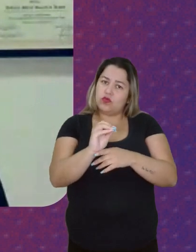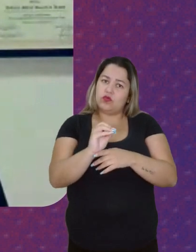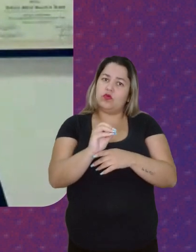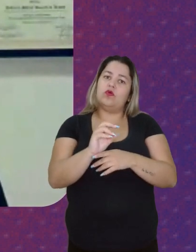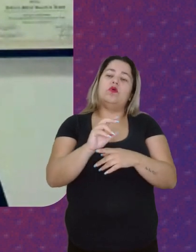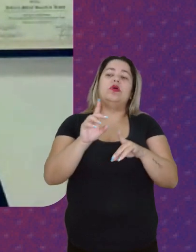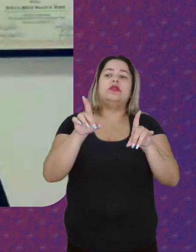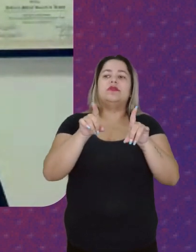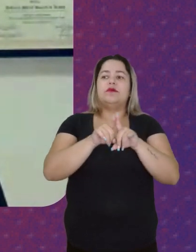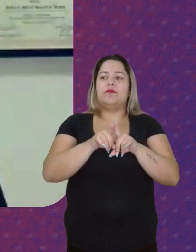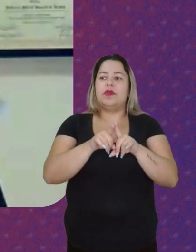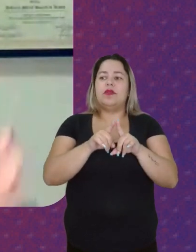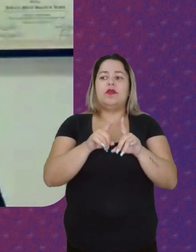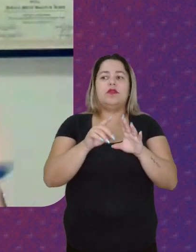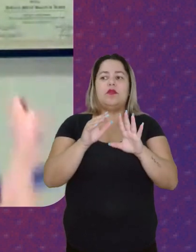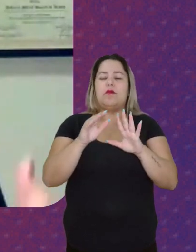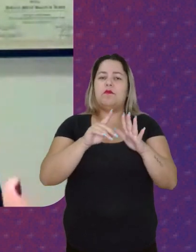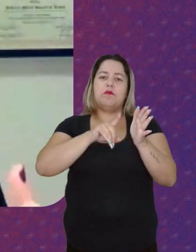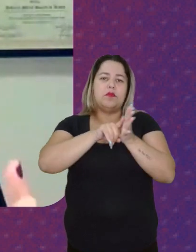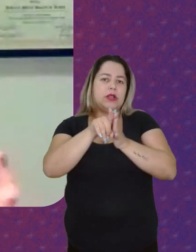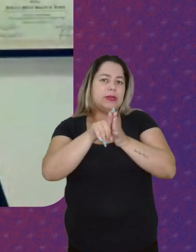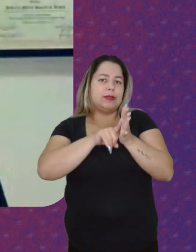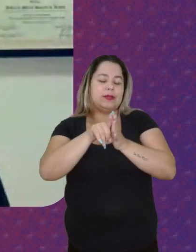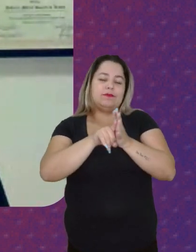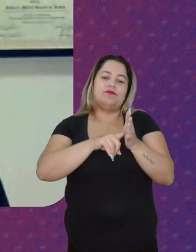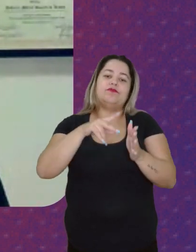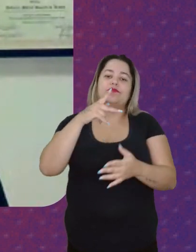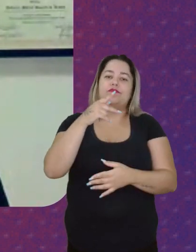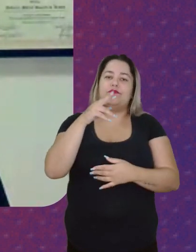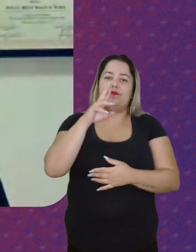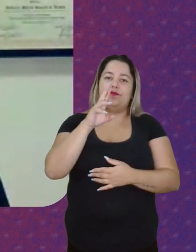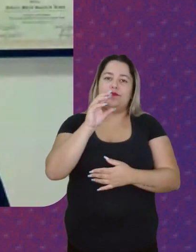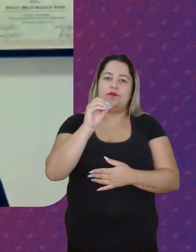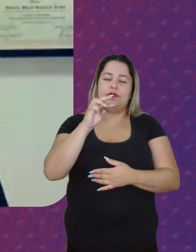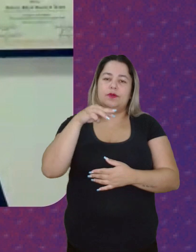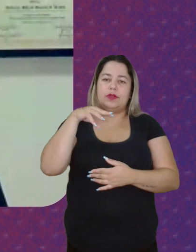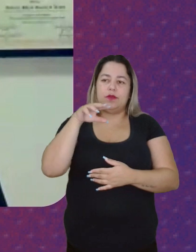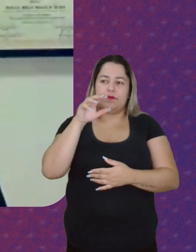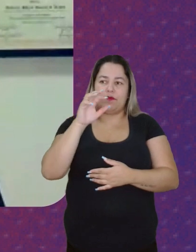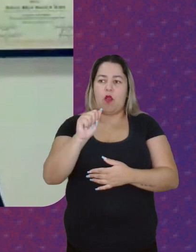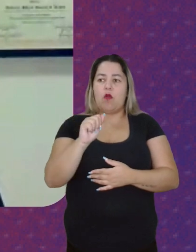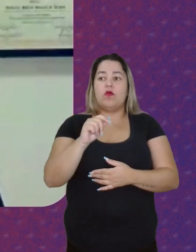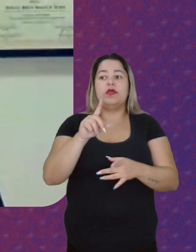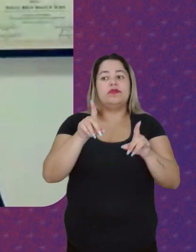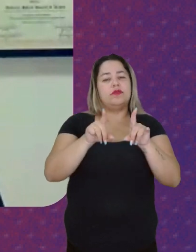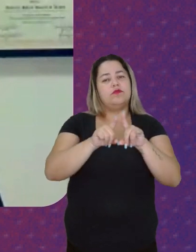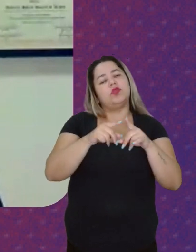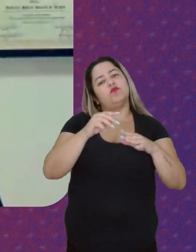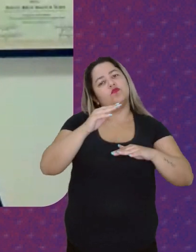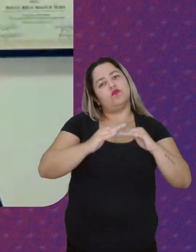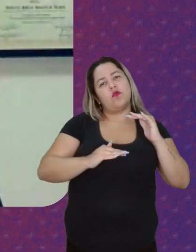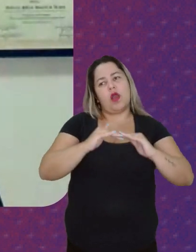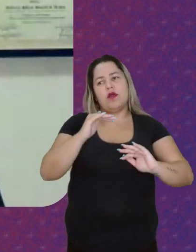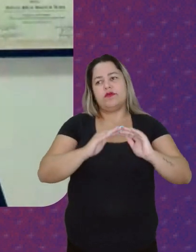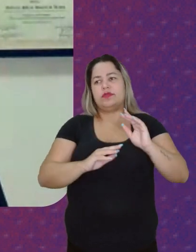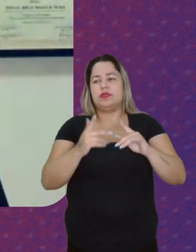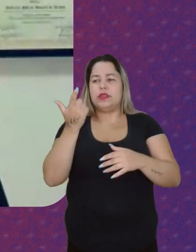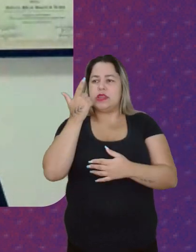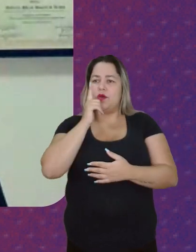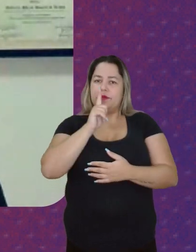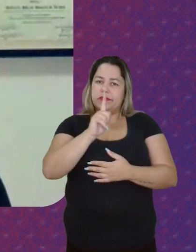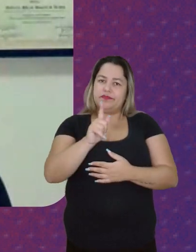ideário programático, um planejamento, um programa único que, de alguma forma, não